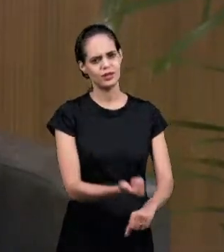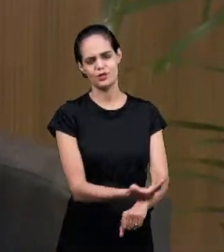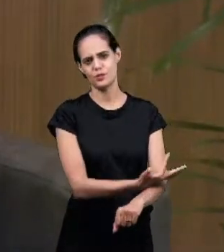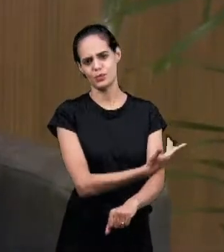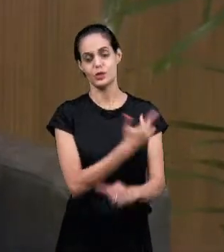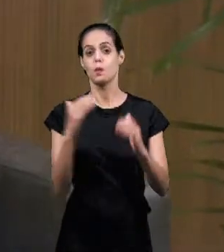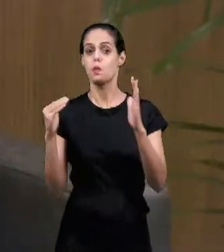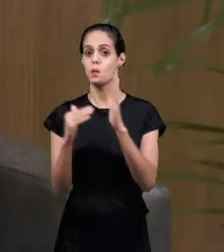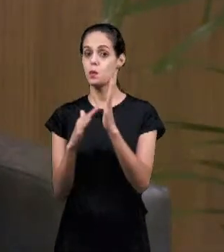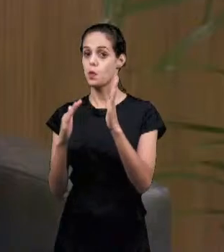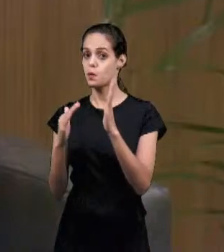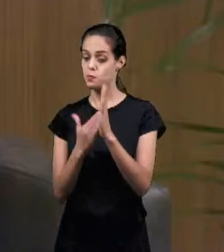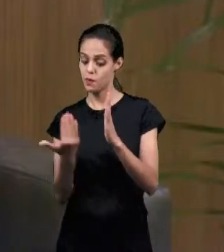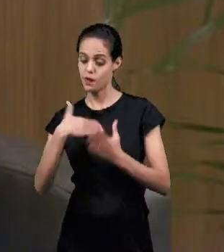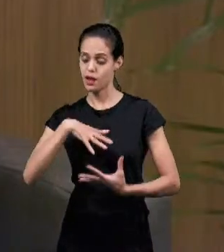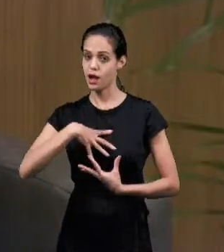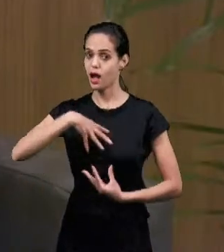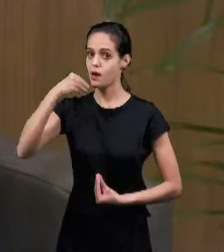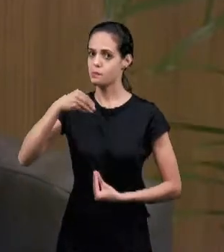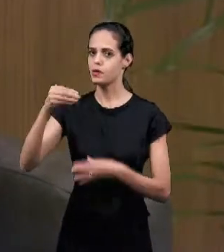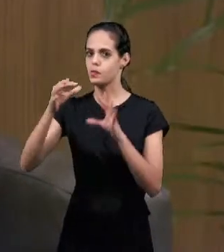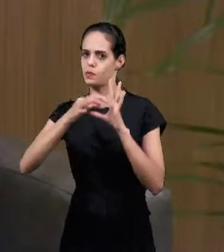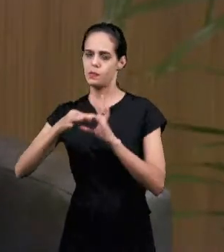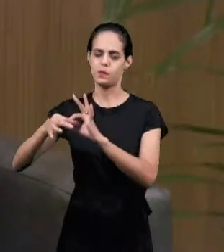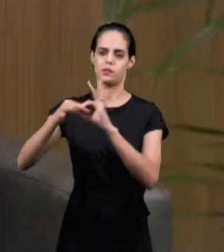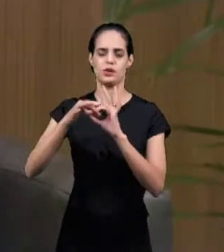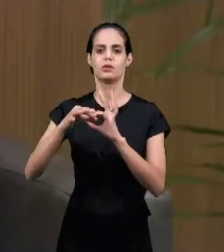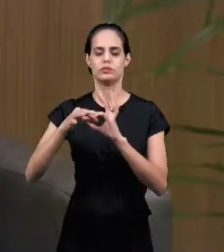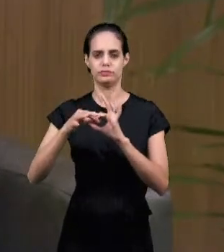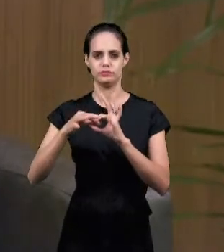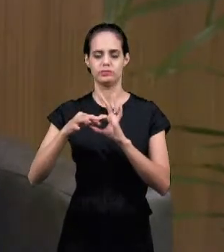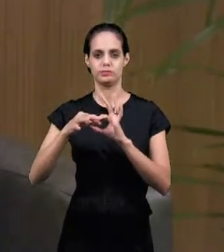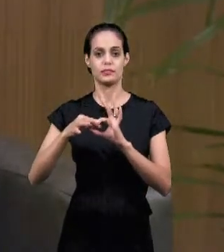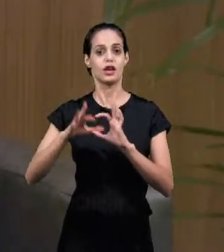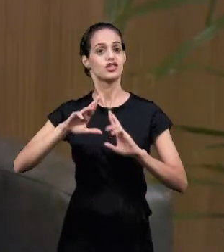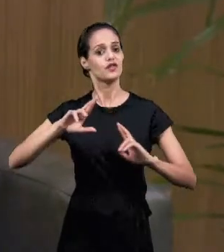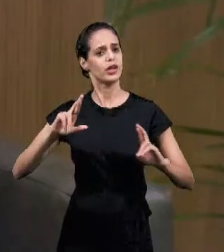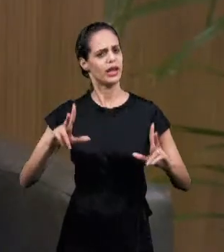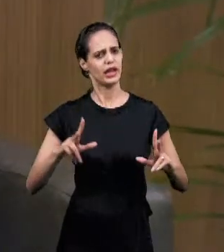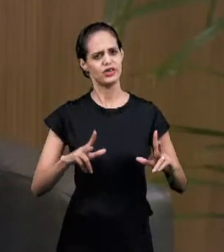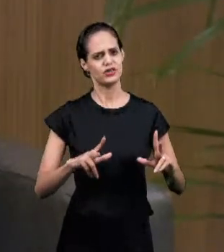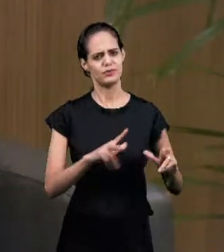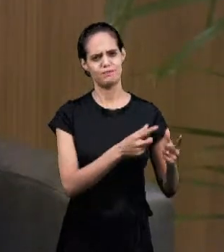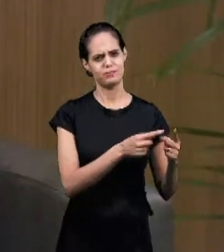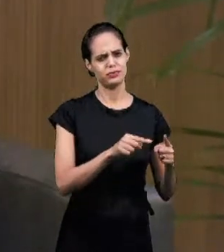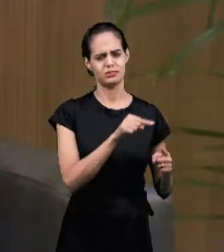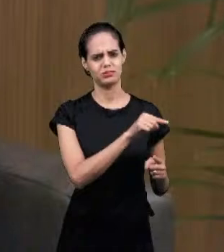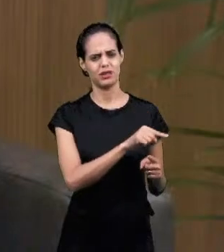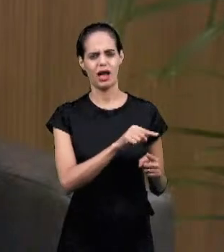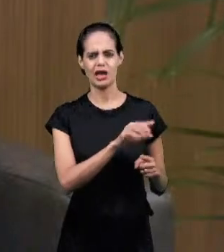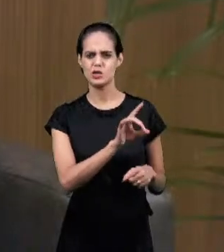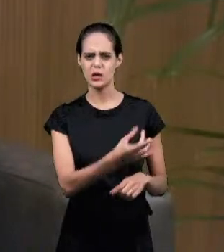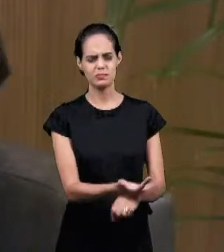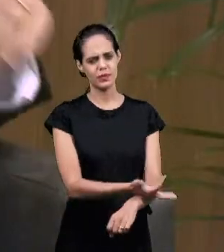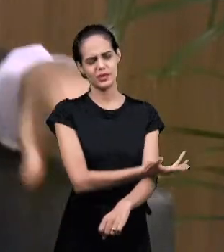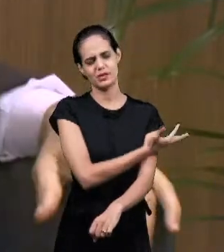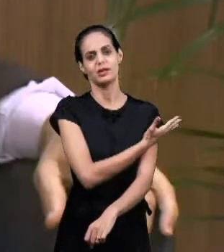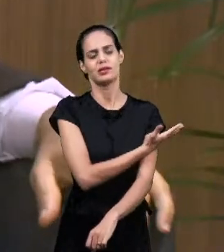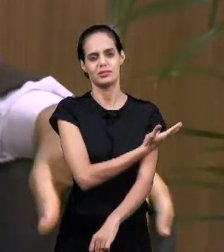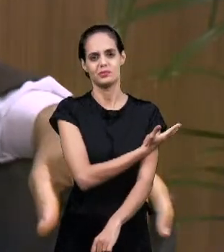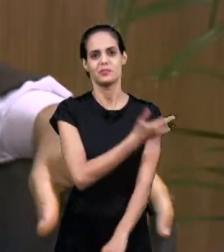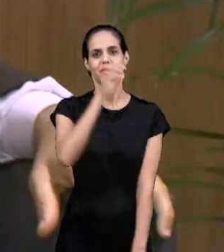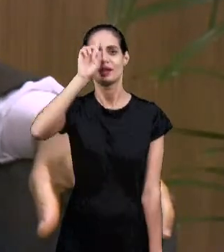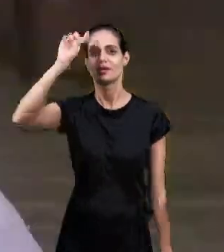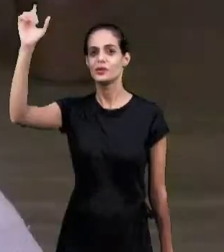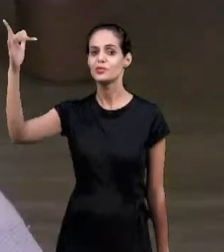nosso relacionamento com Deus não é emocional. O nosso relacionamento é de amor profundo, daquilo que a Espírito Santo toca e transforma as nossas